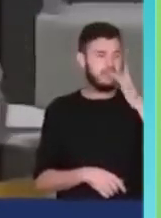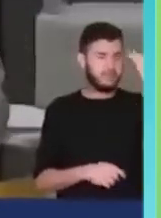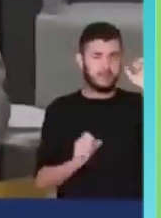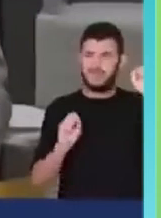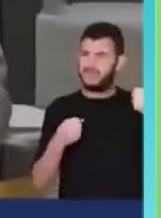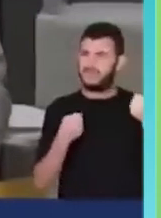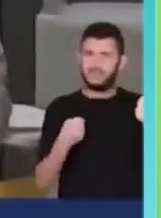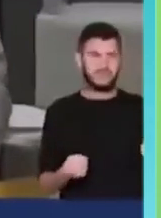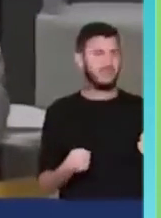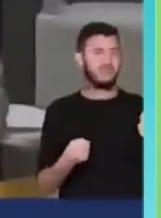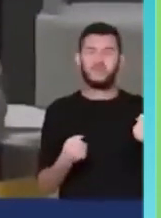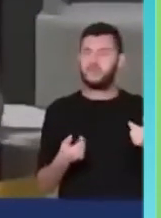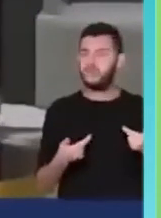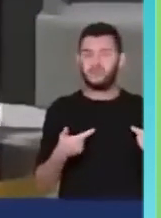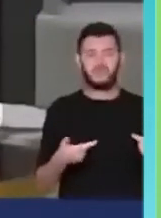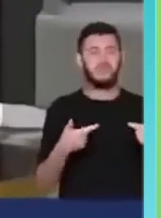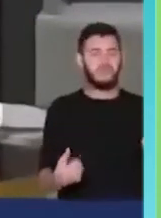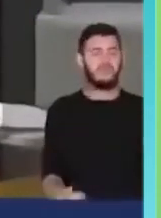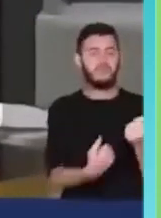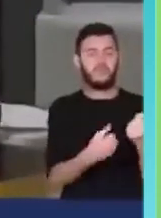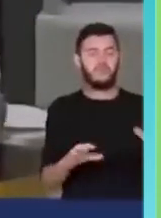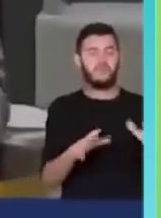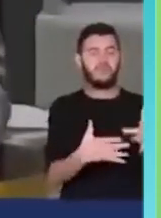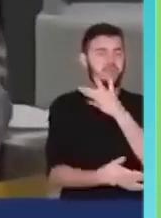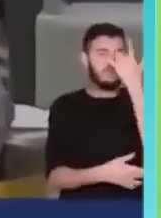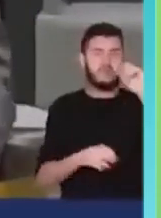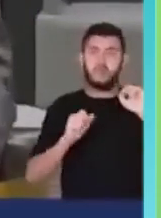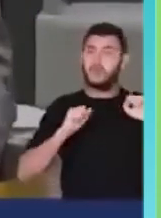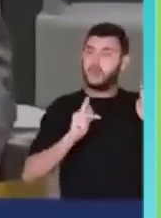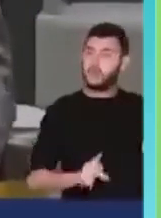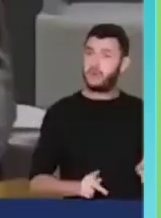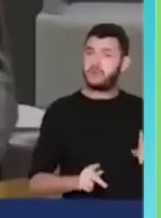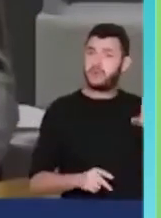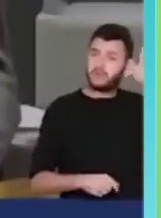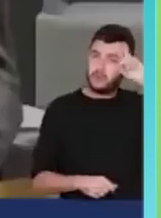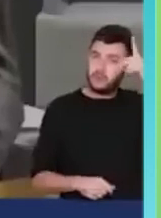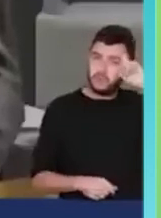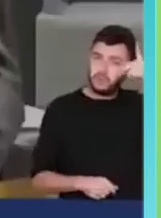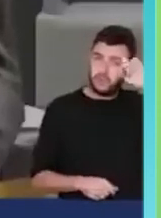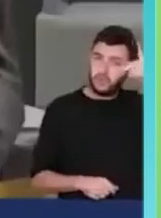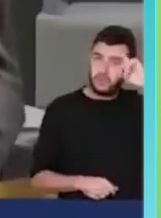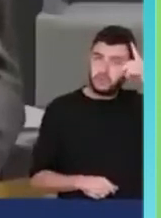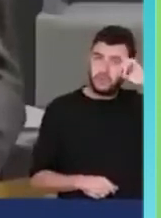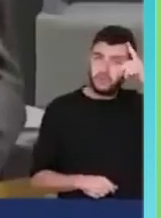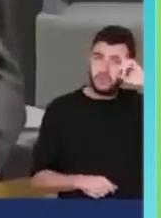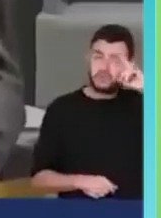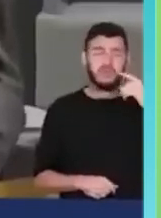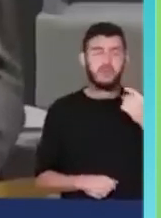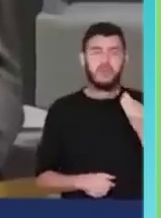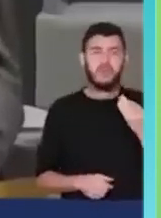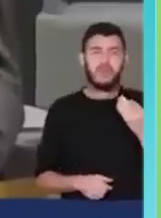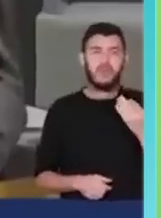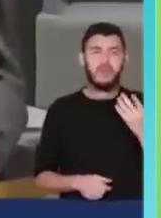guerreiros verdadeiros guerreiros estão ali ao lado do aposentado dia a dia não perdendo não perdendo